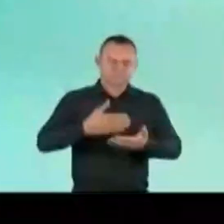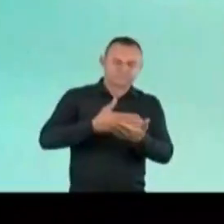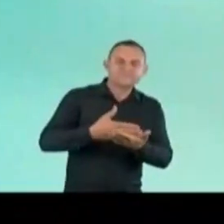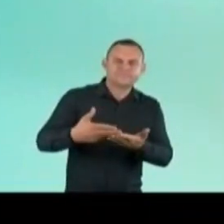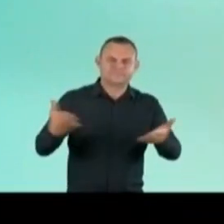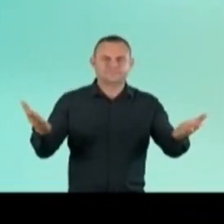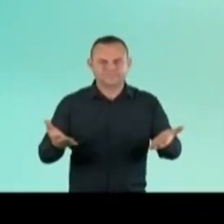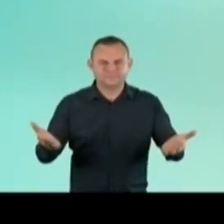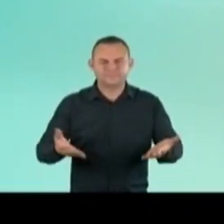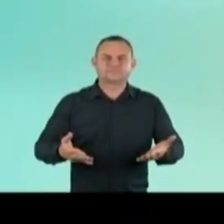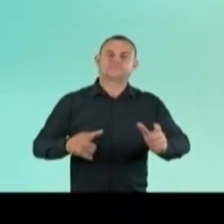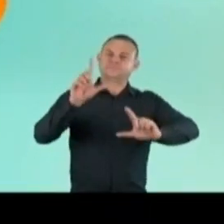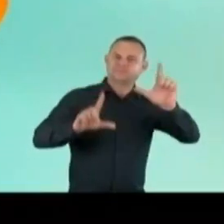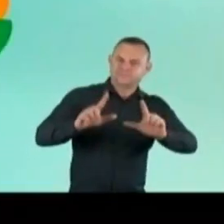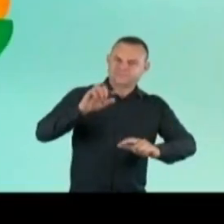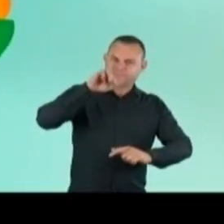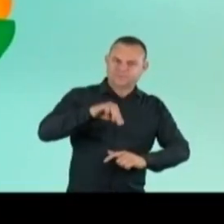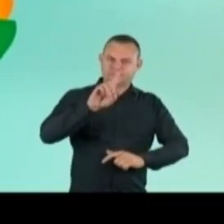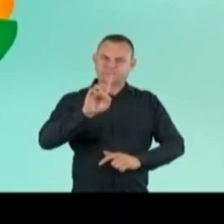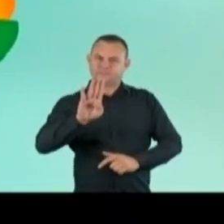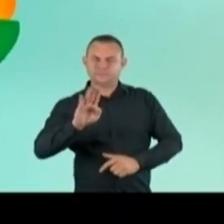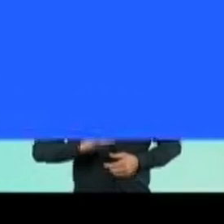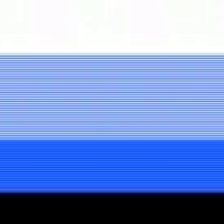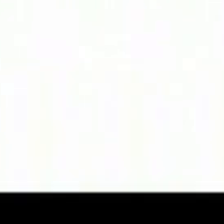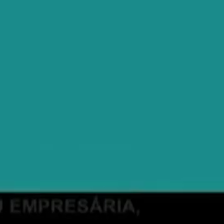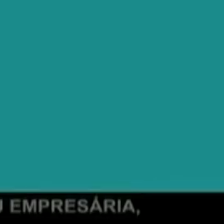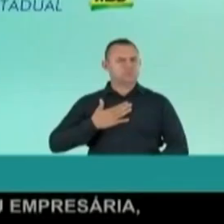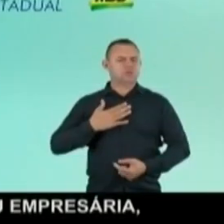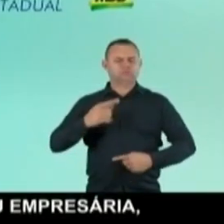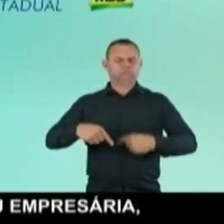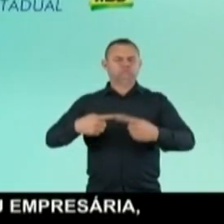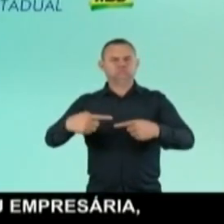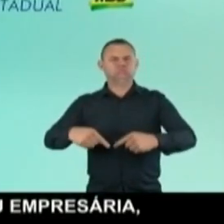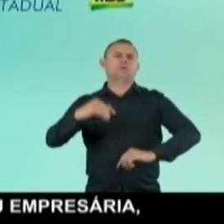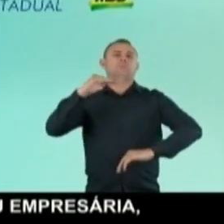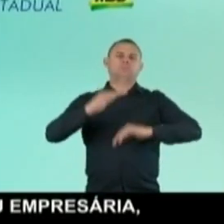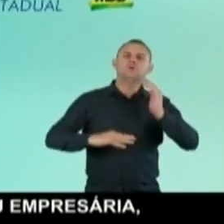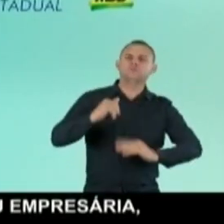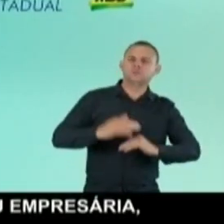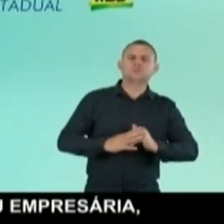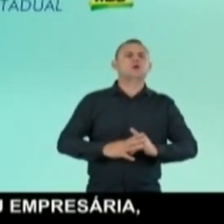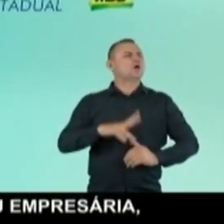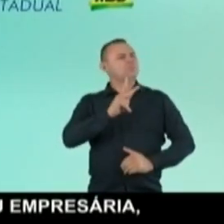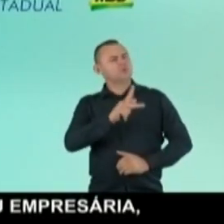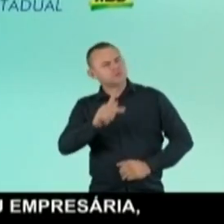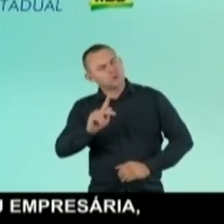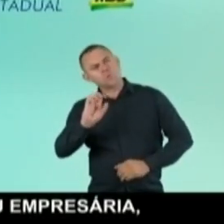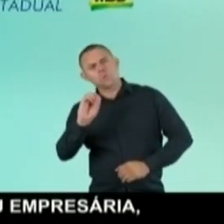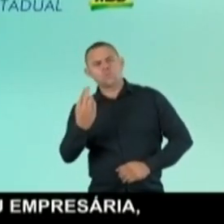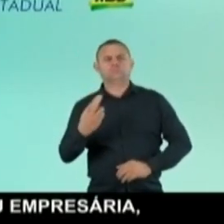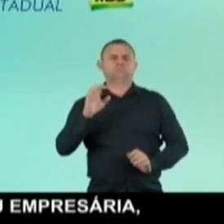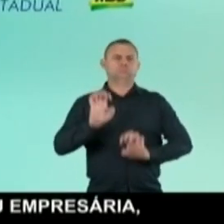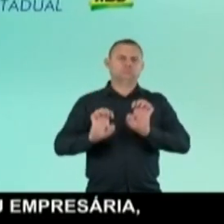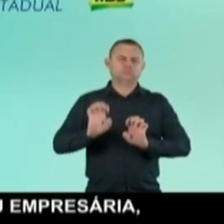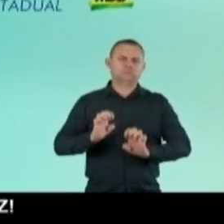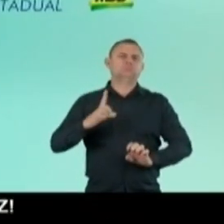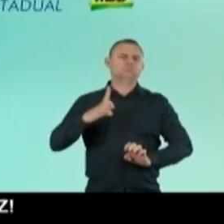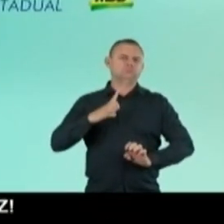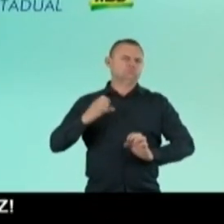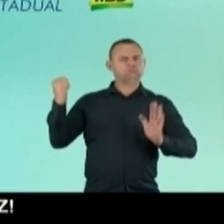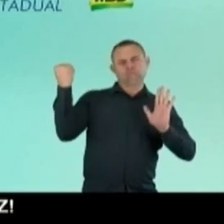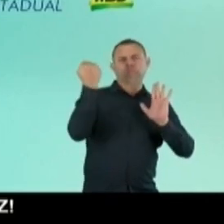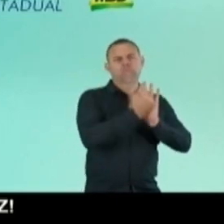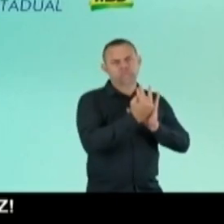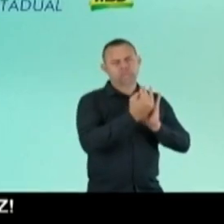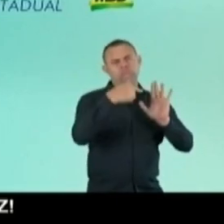19130. Começa agora o programa da MPB. Minha trajetória profissional como professora ou empresária tem